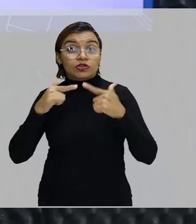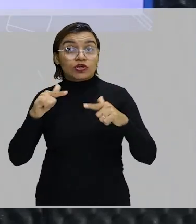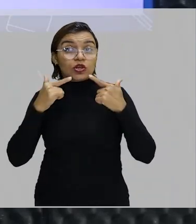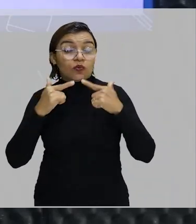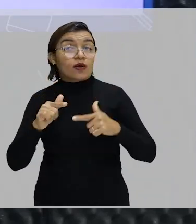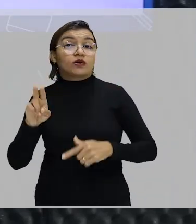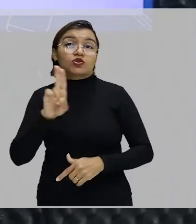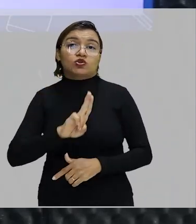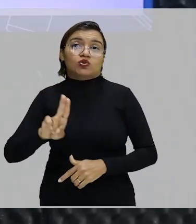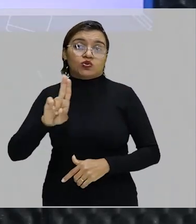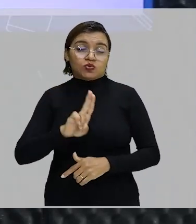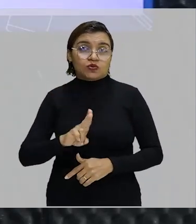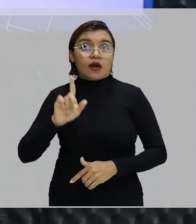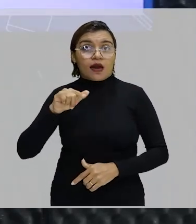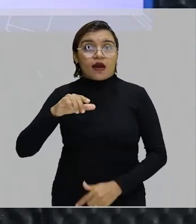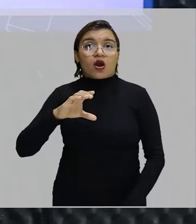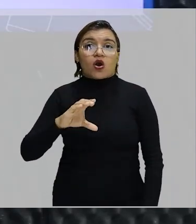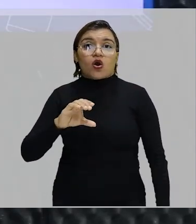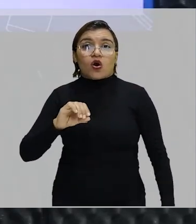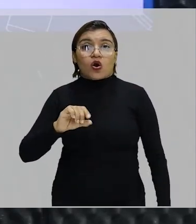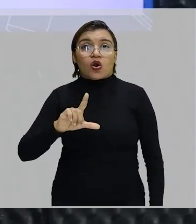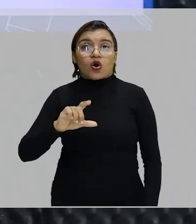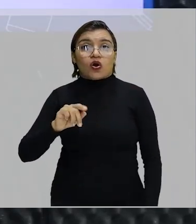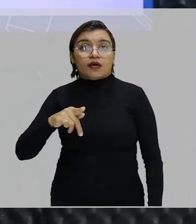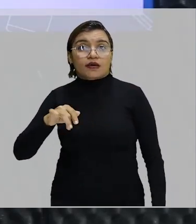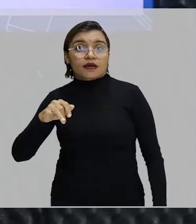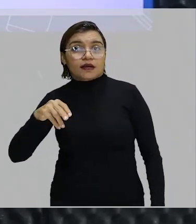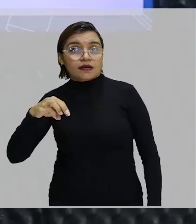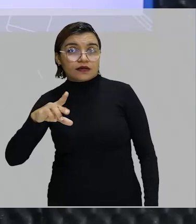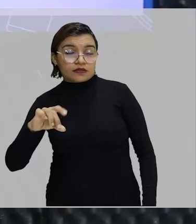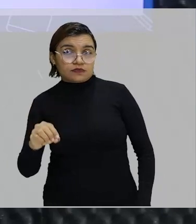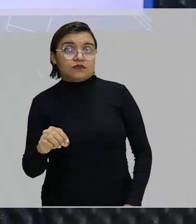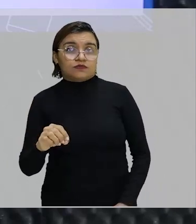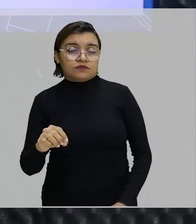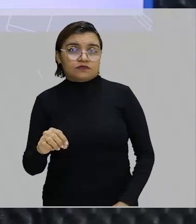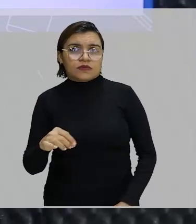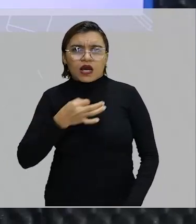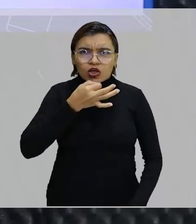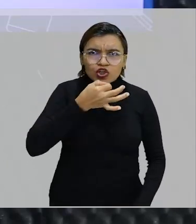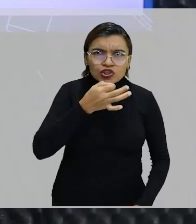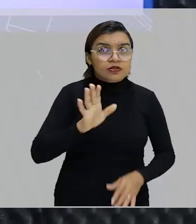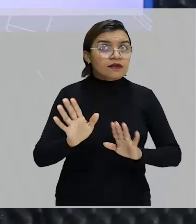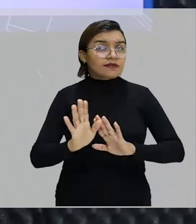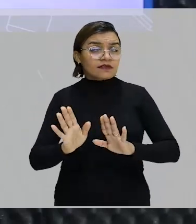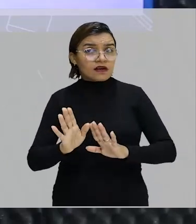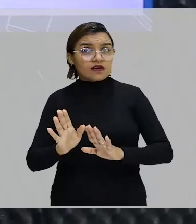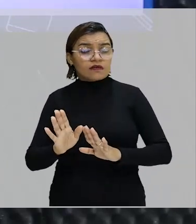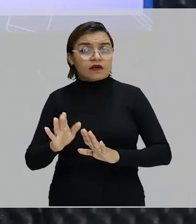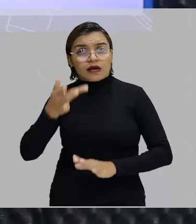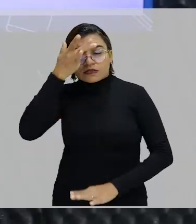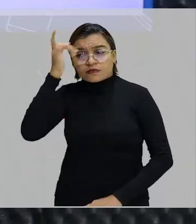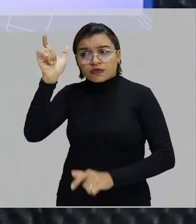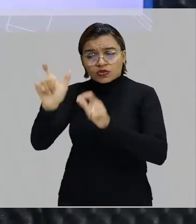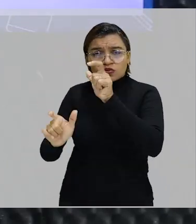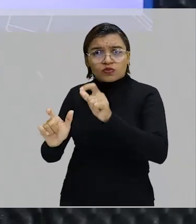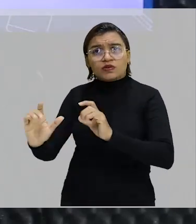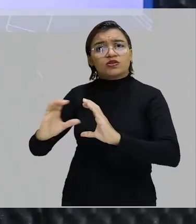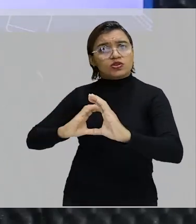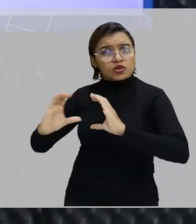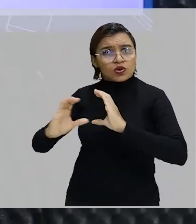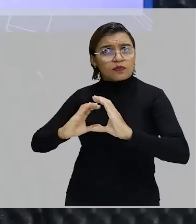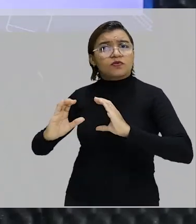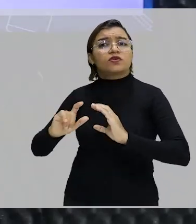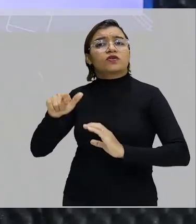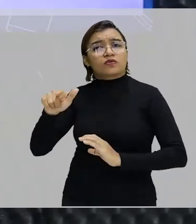não. Então, coloquialismo. É crítica? Não. As pessoas falam assim, elas se comunicam assim e elas se entendem. Que o